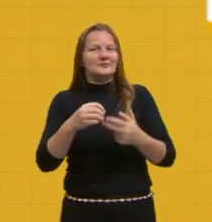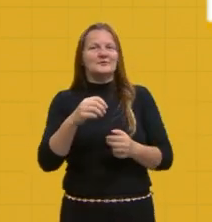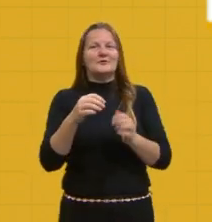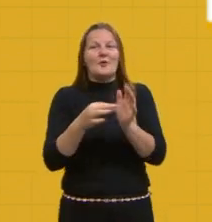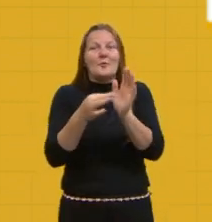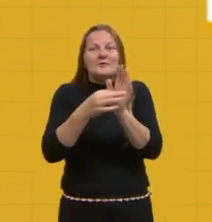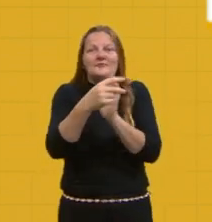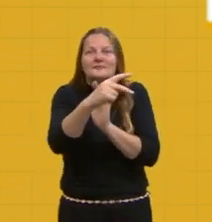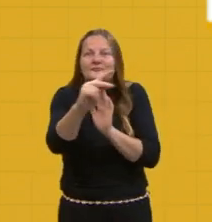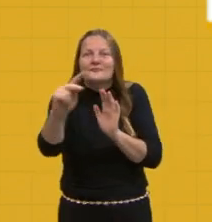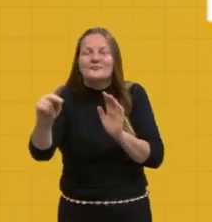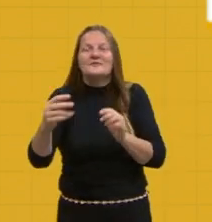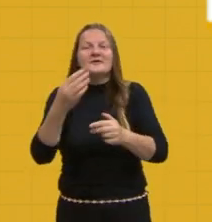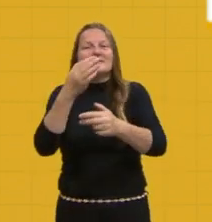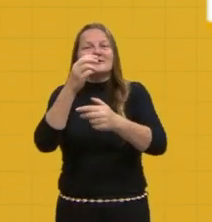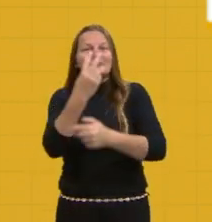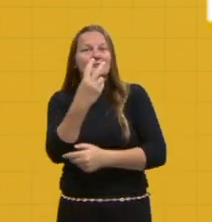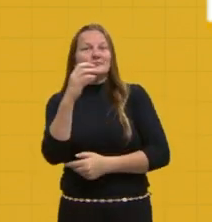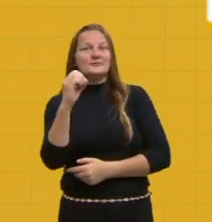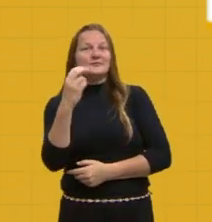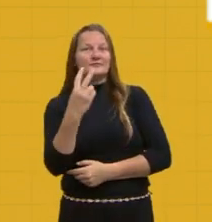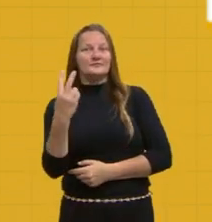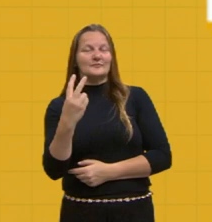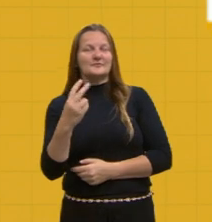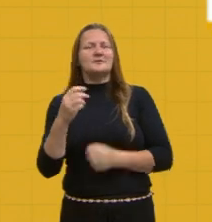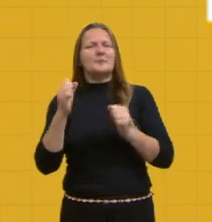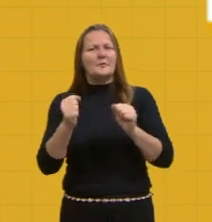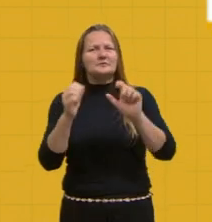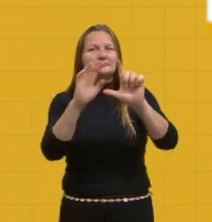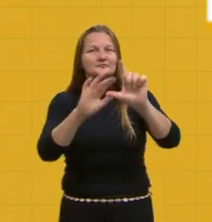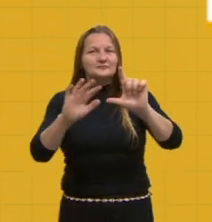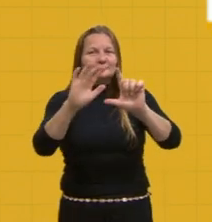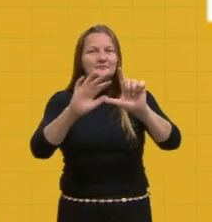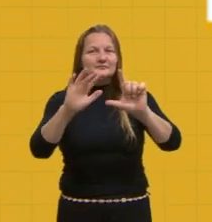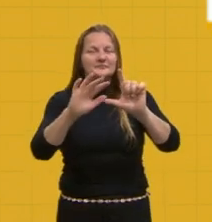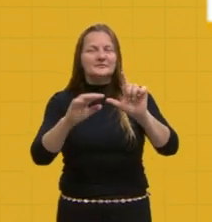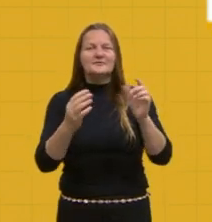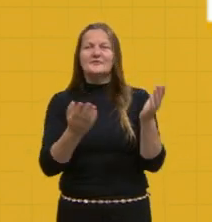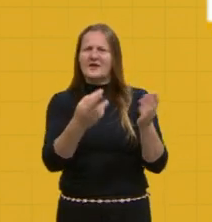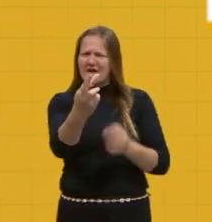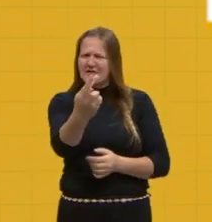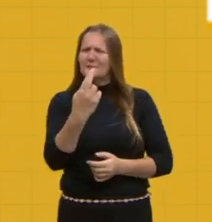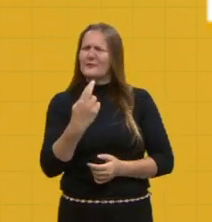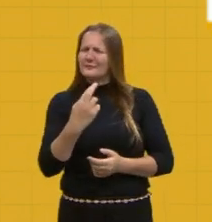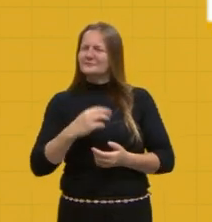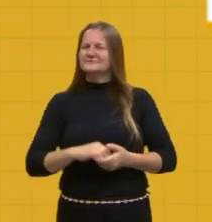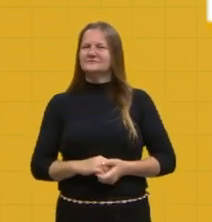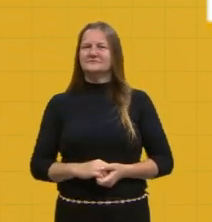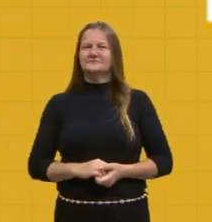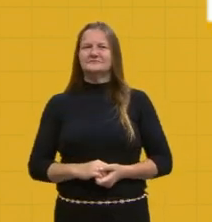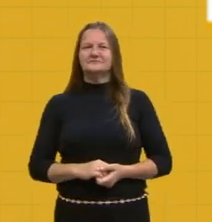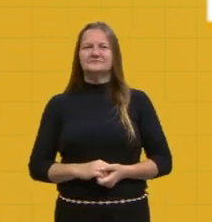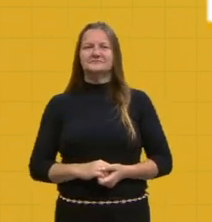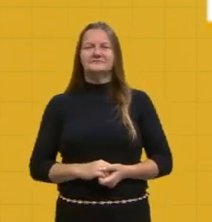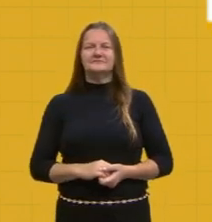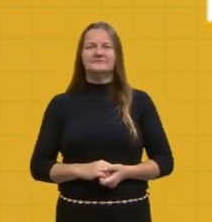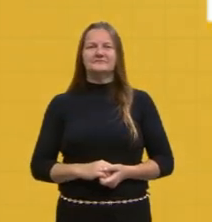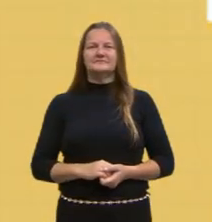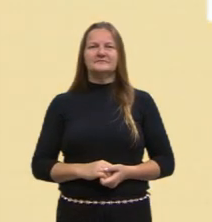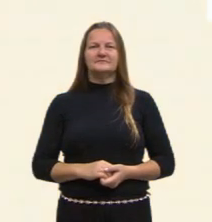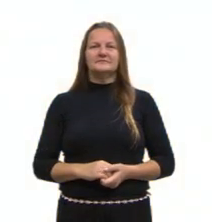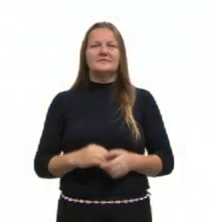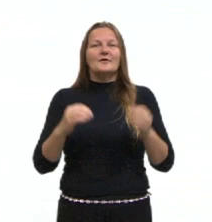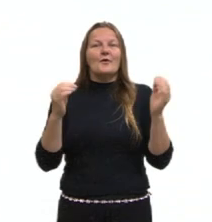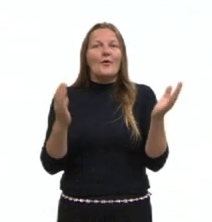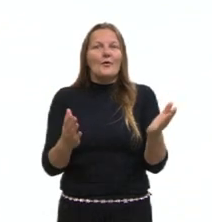opinião sobre a edição 2022 acesse o QR Code no link e responda hoje nós veremos